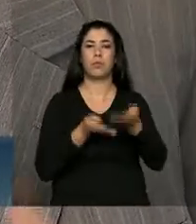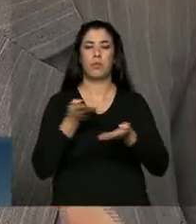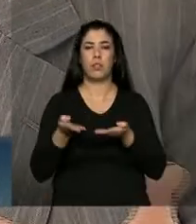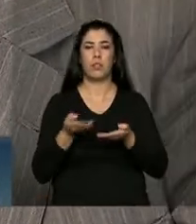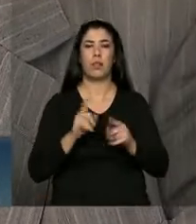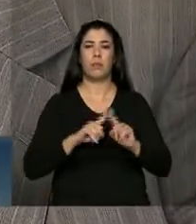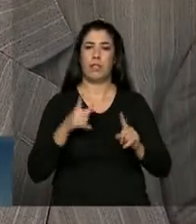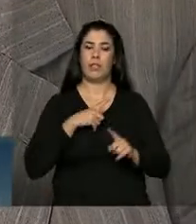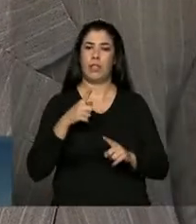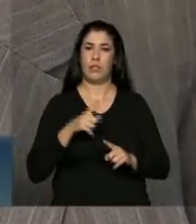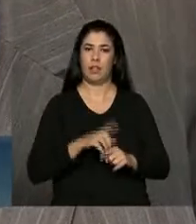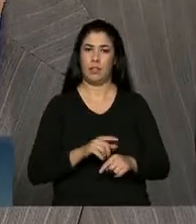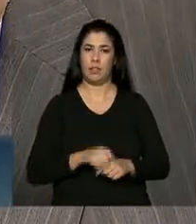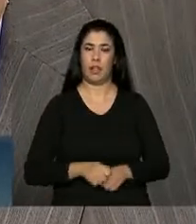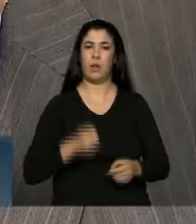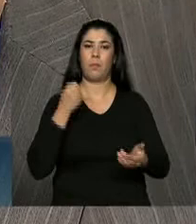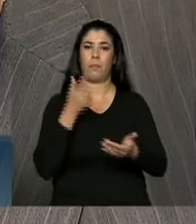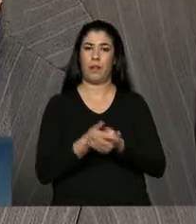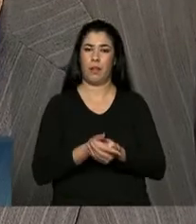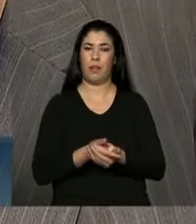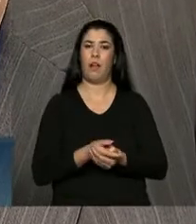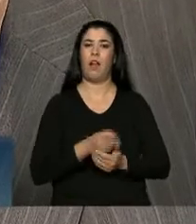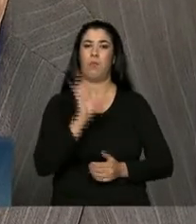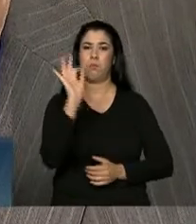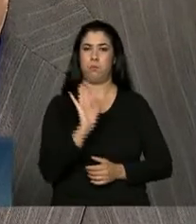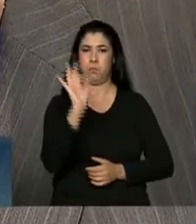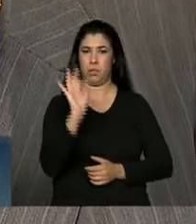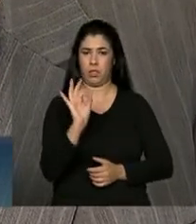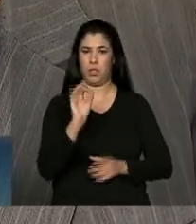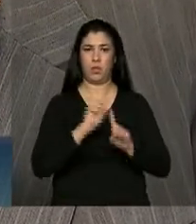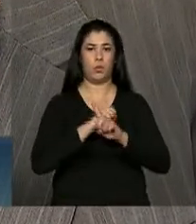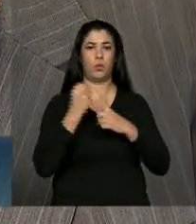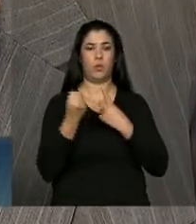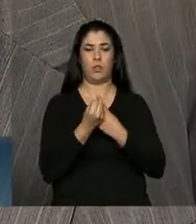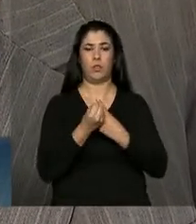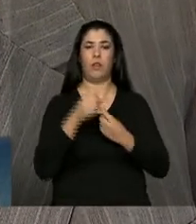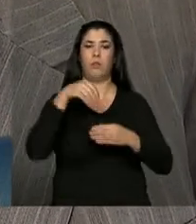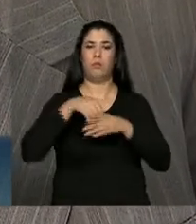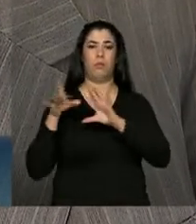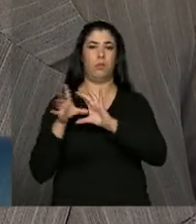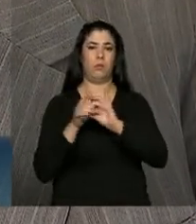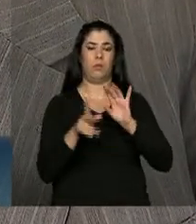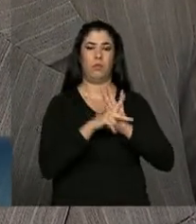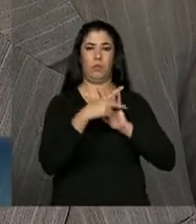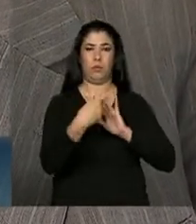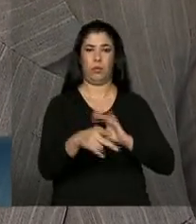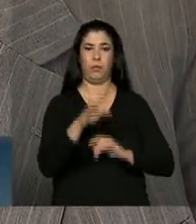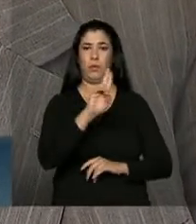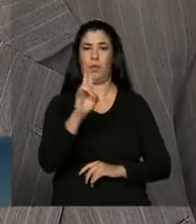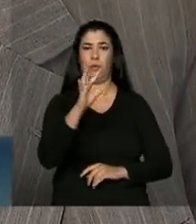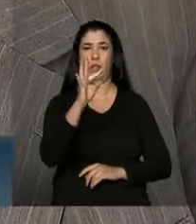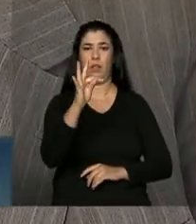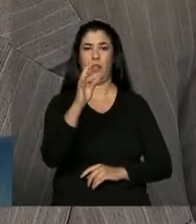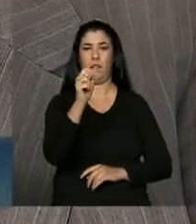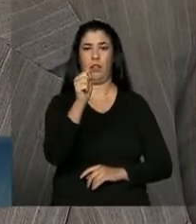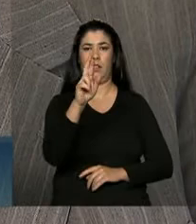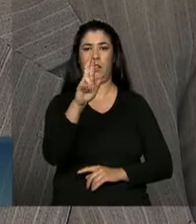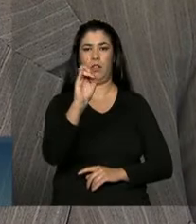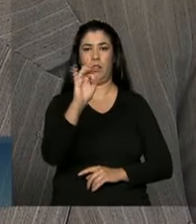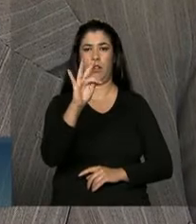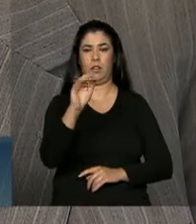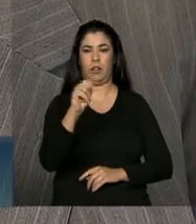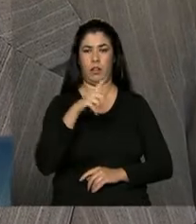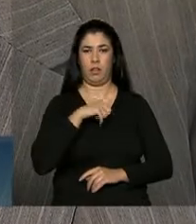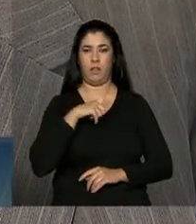tem inclusive tarifas sociais importantes e aqui eu tenho um é um trabalho muito bem feito